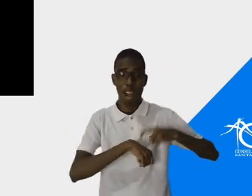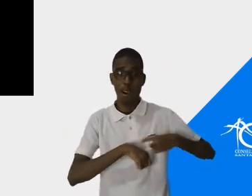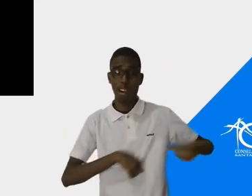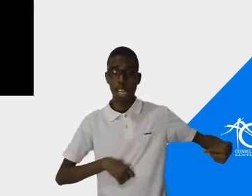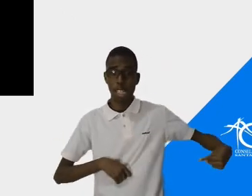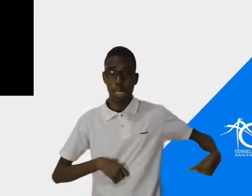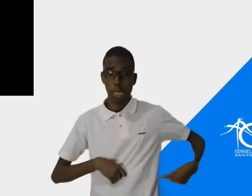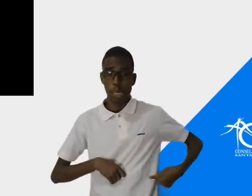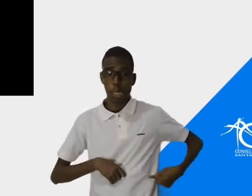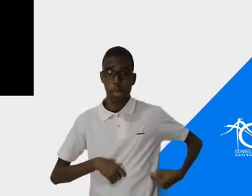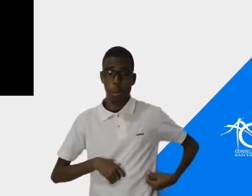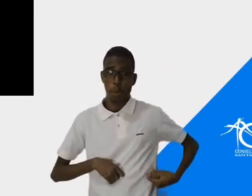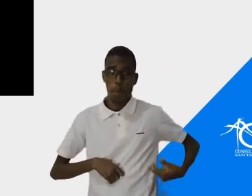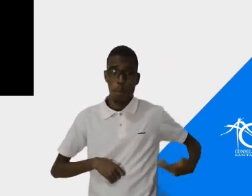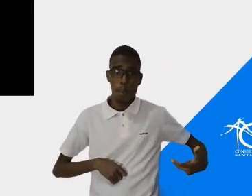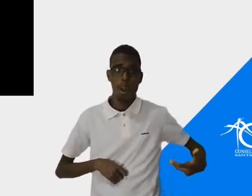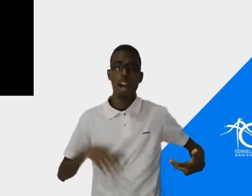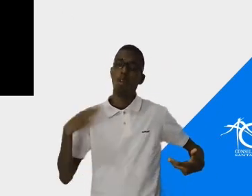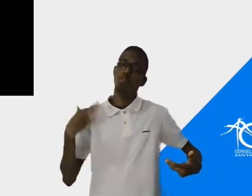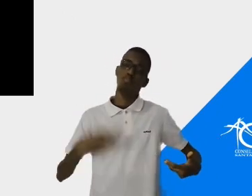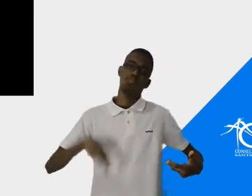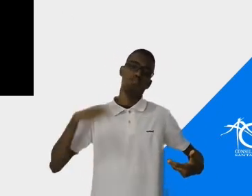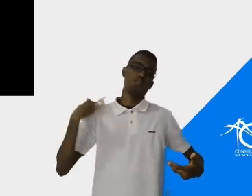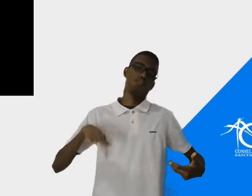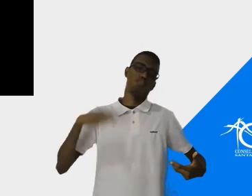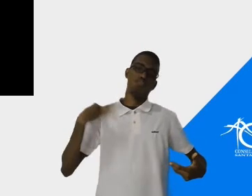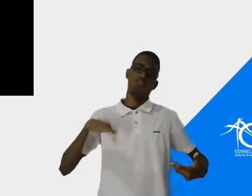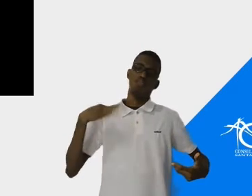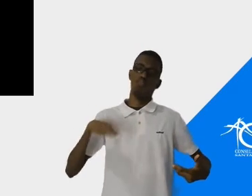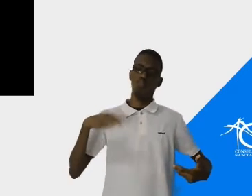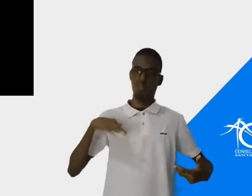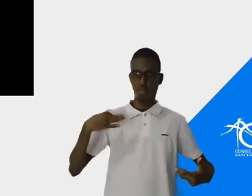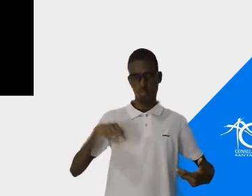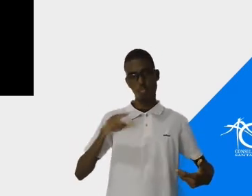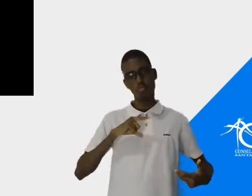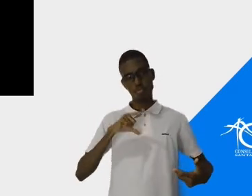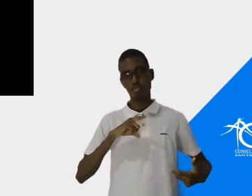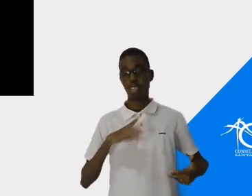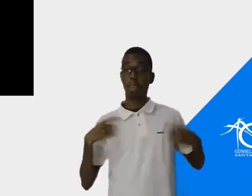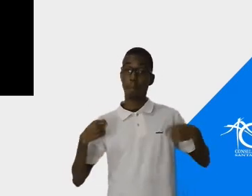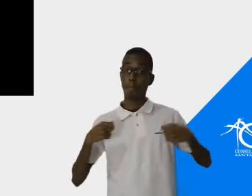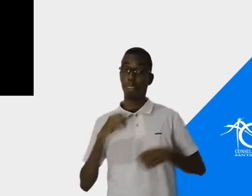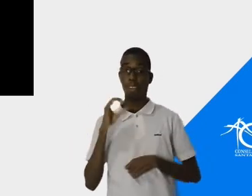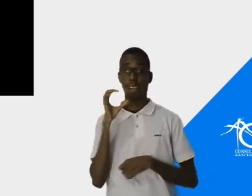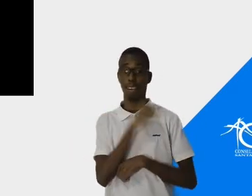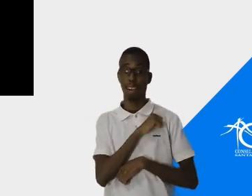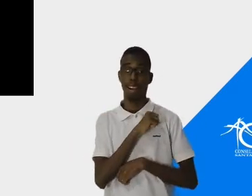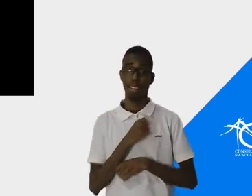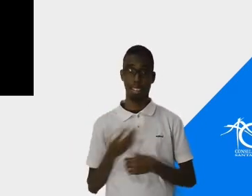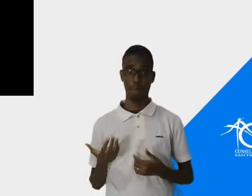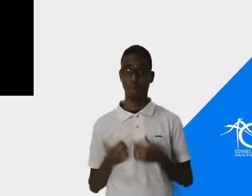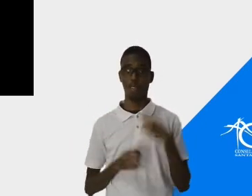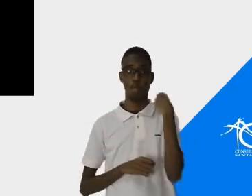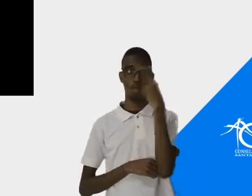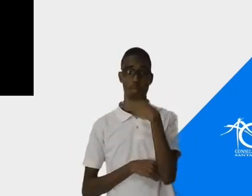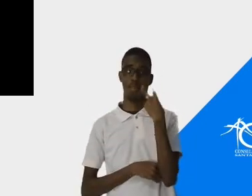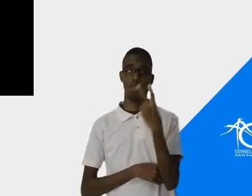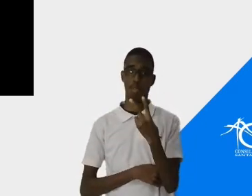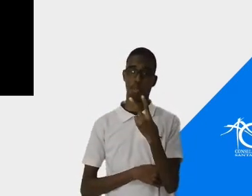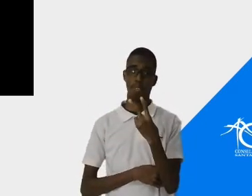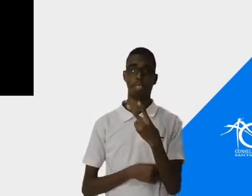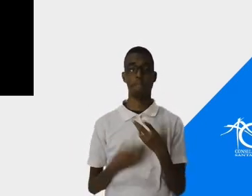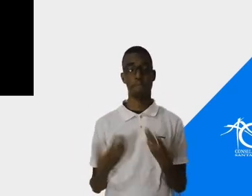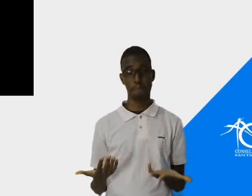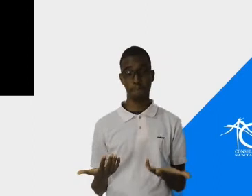do líquor, né, com essa punção, vai ser em vão. Tá? Aí, dependendo do resultado,